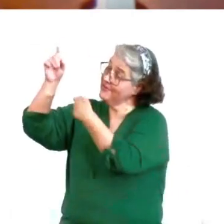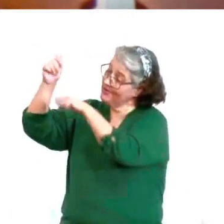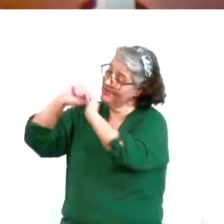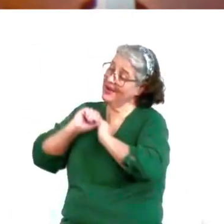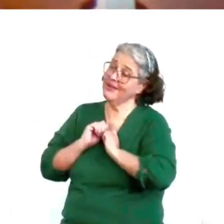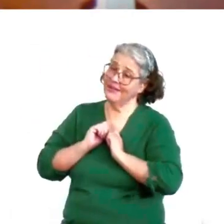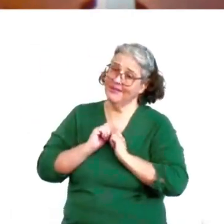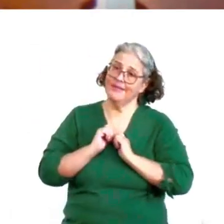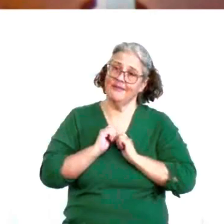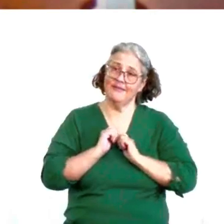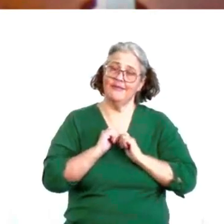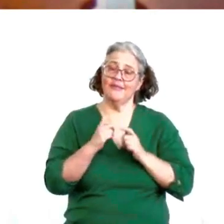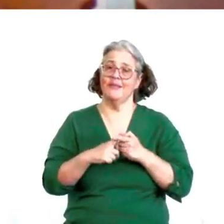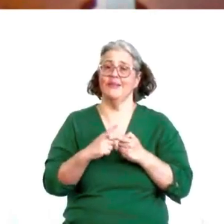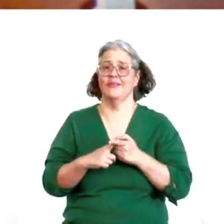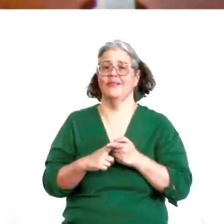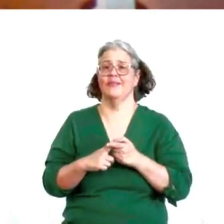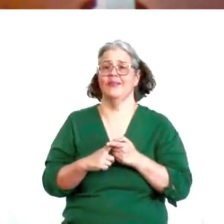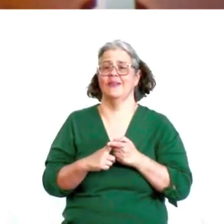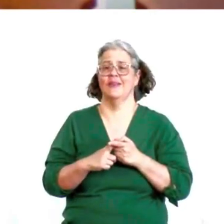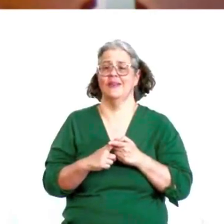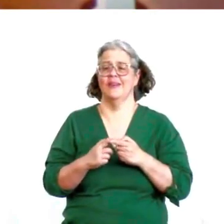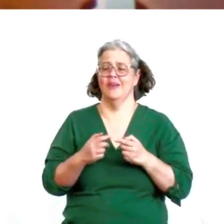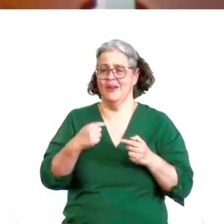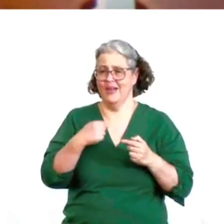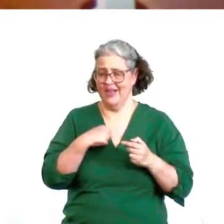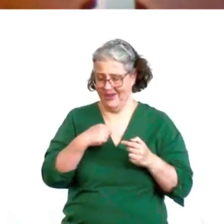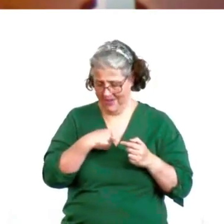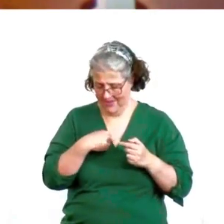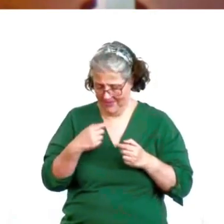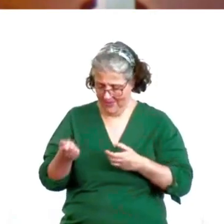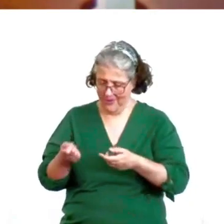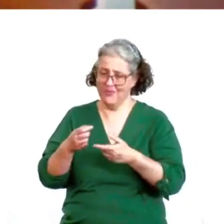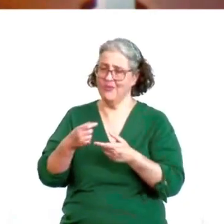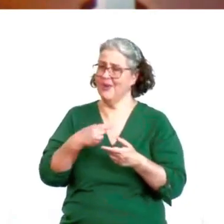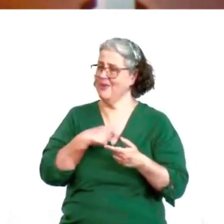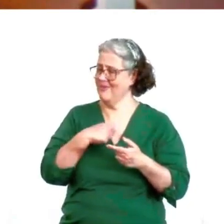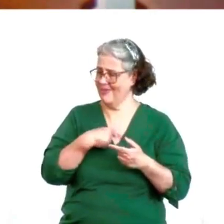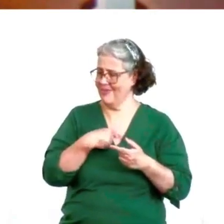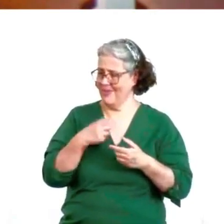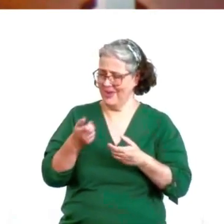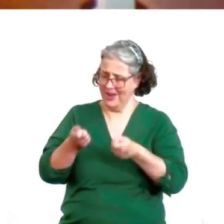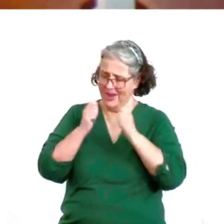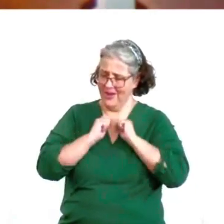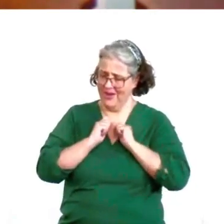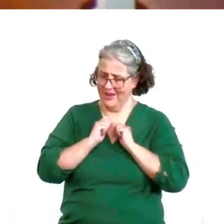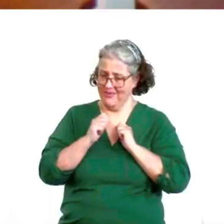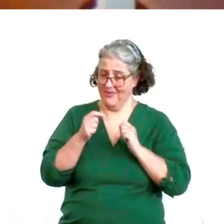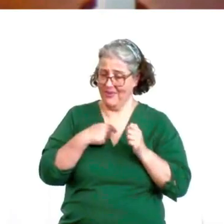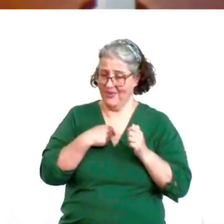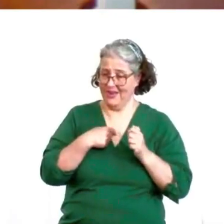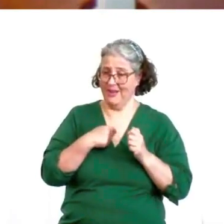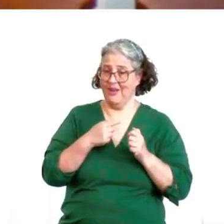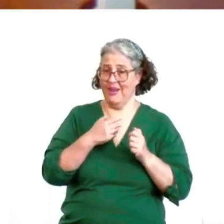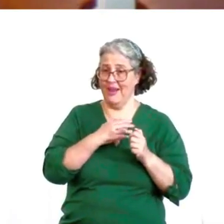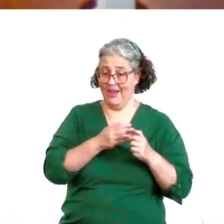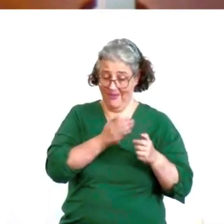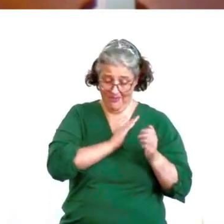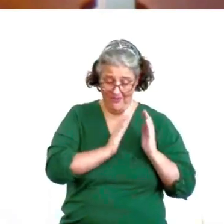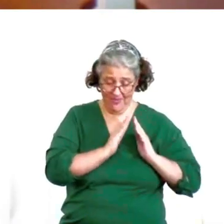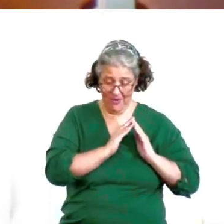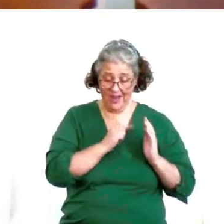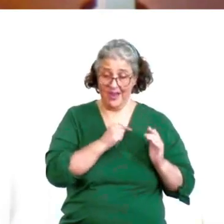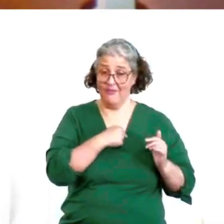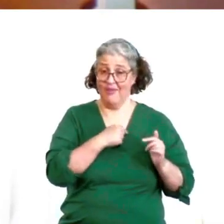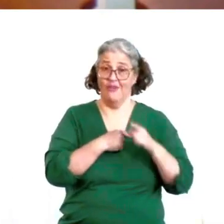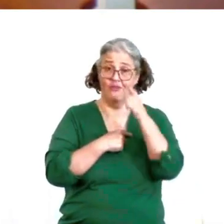um agente que habita em mim e você, que é o Espírito Santo. E a partir do momento que a